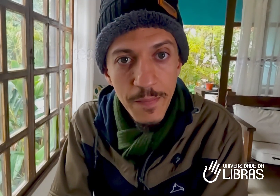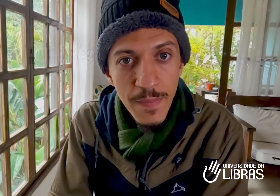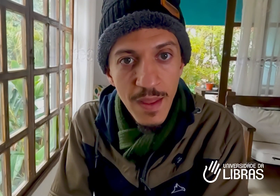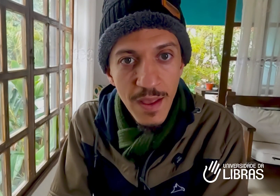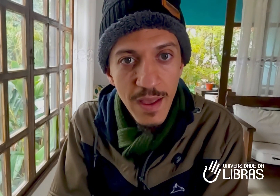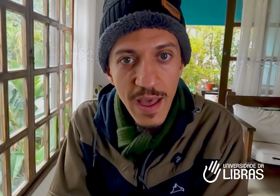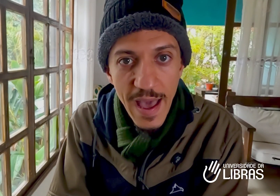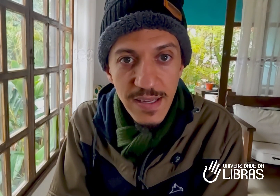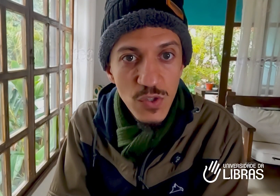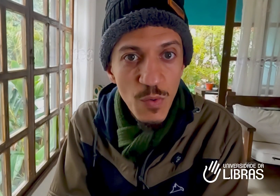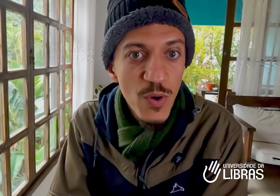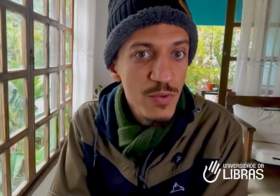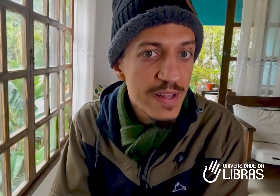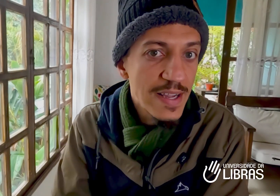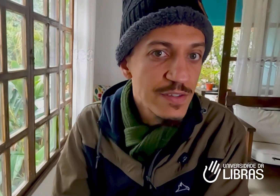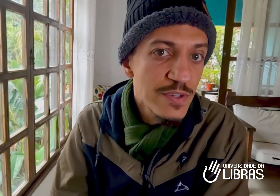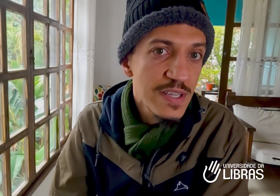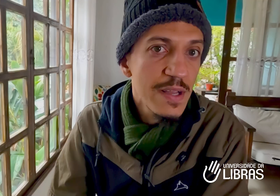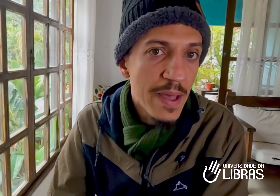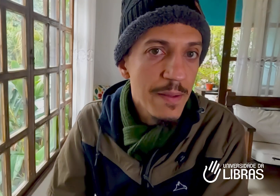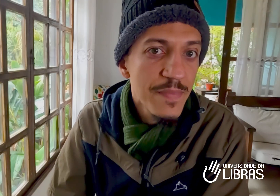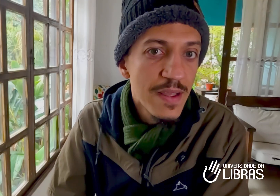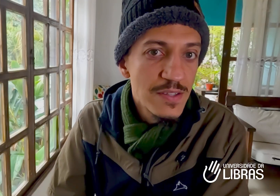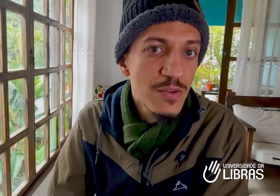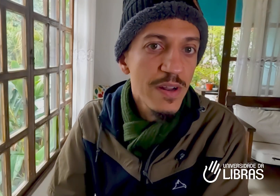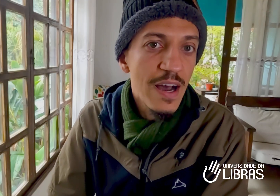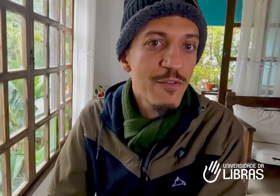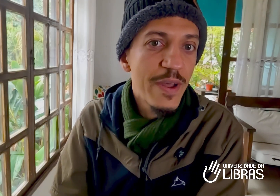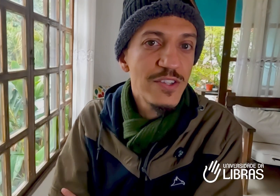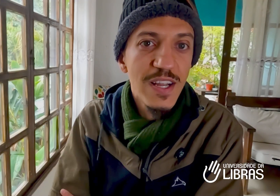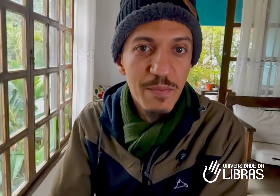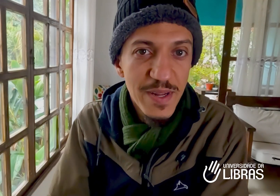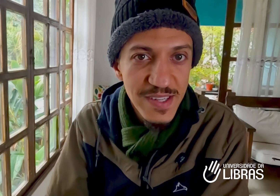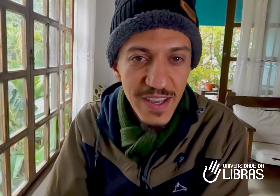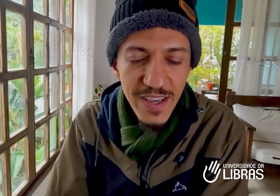lá. Essa é a sua oportunidade de você também se tornar